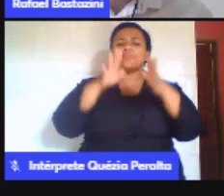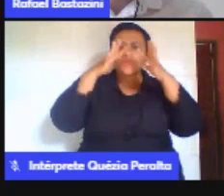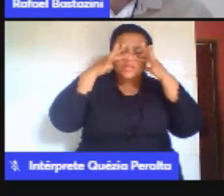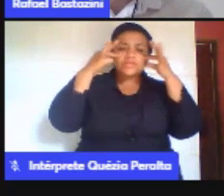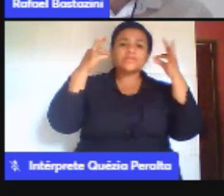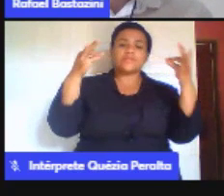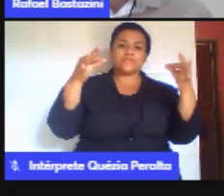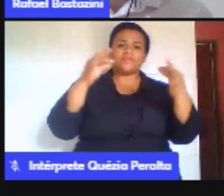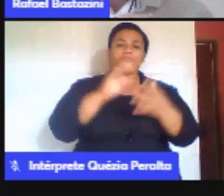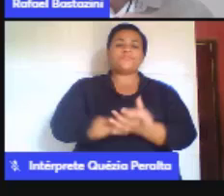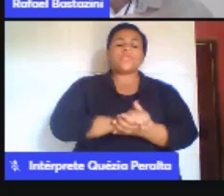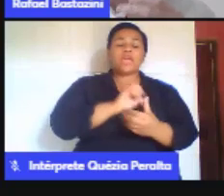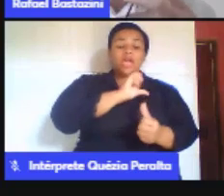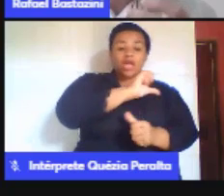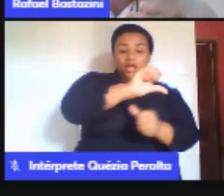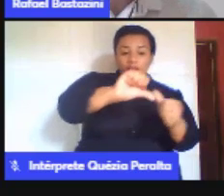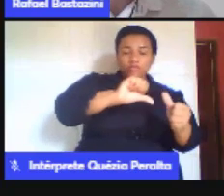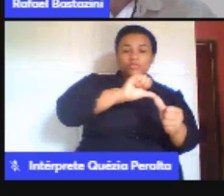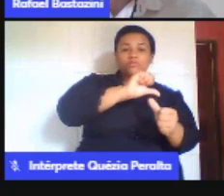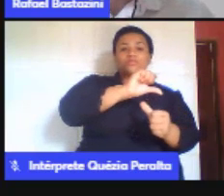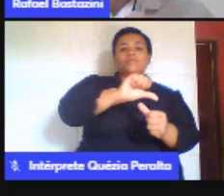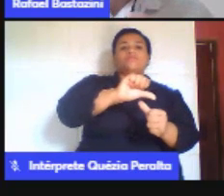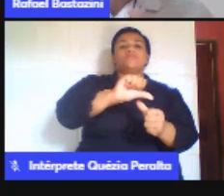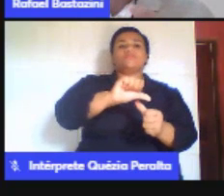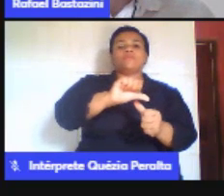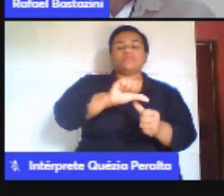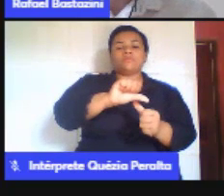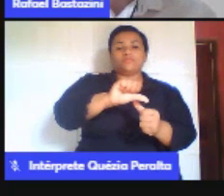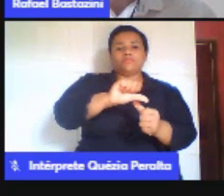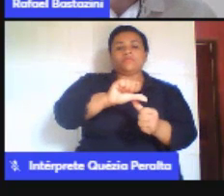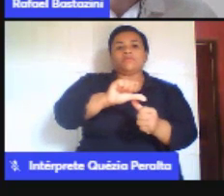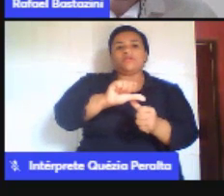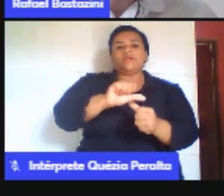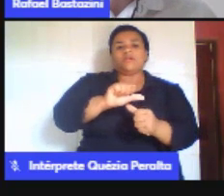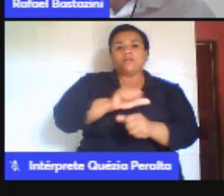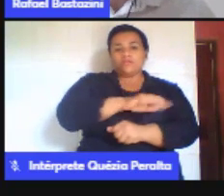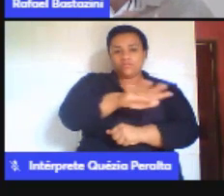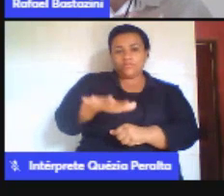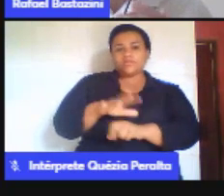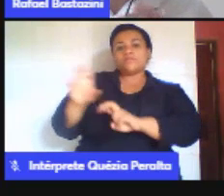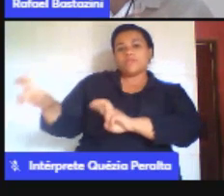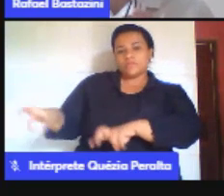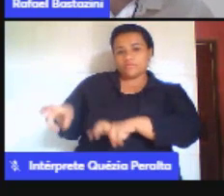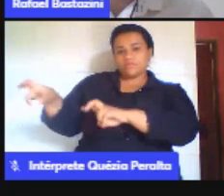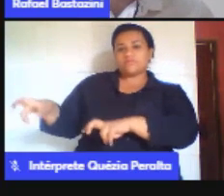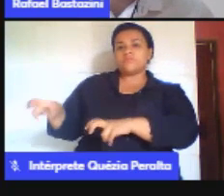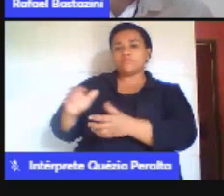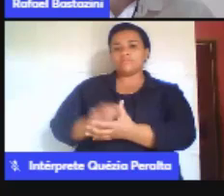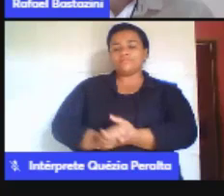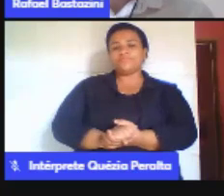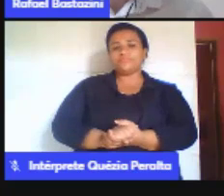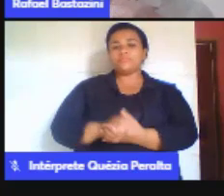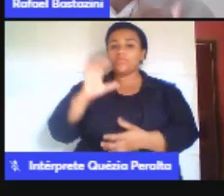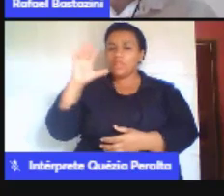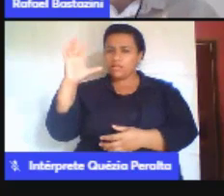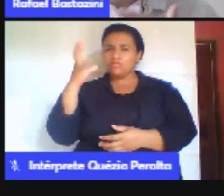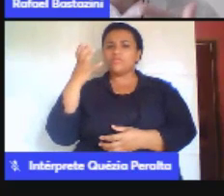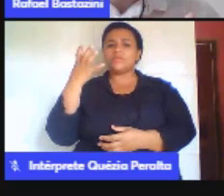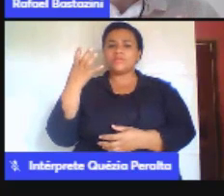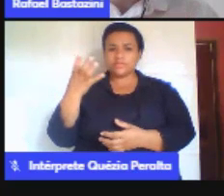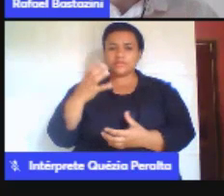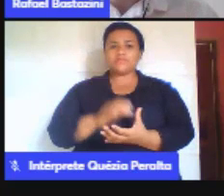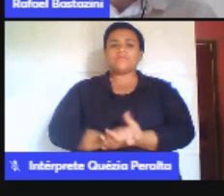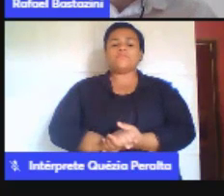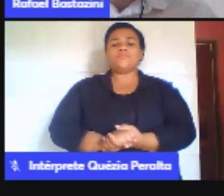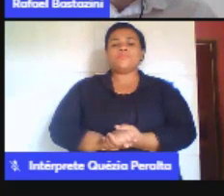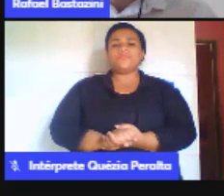do campo, ela se constituiu a partir de uma série de políticas estatais ou seja,